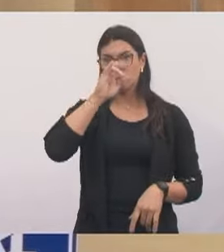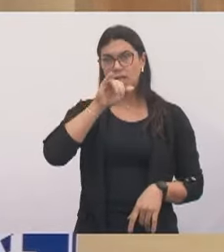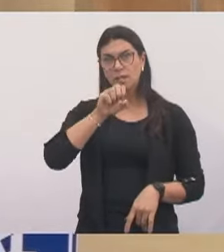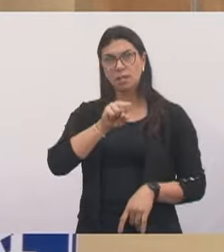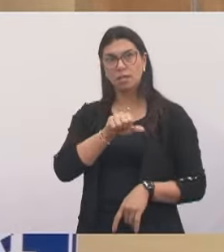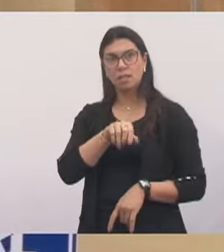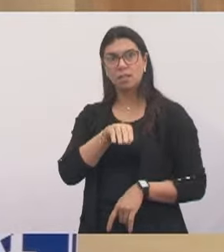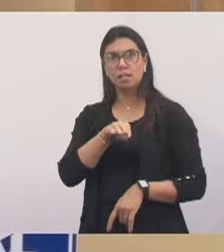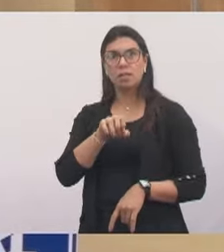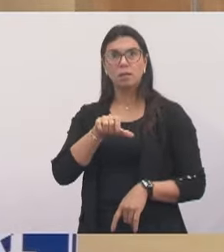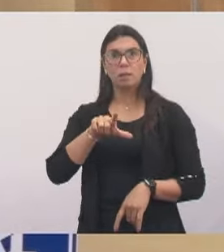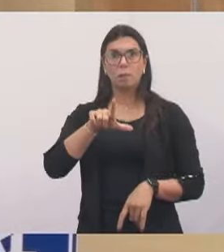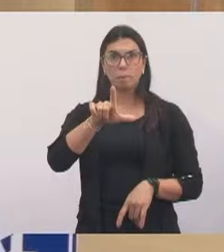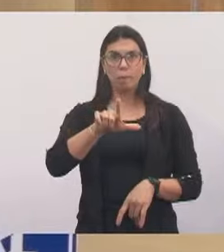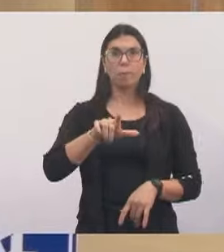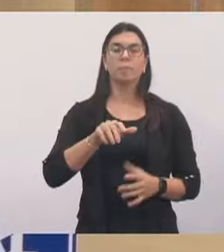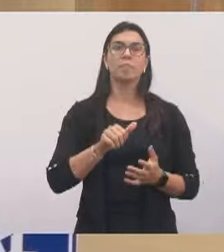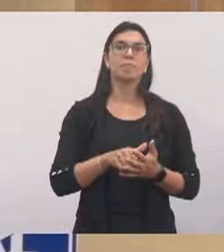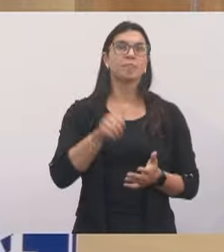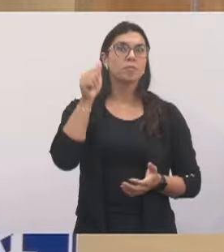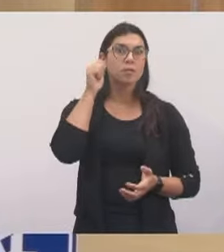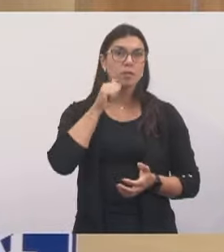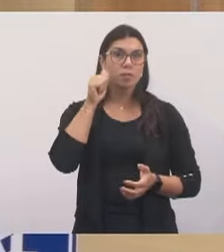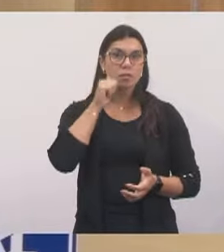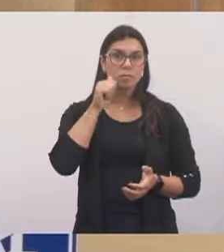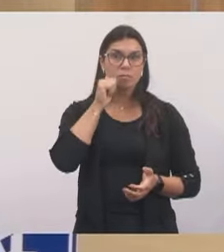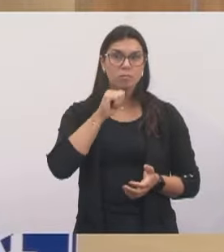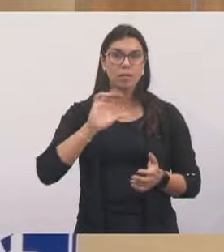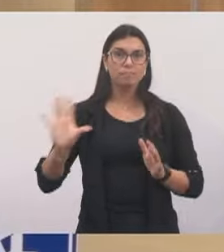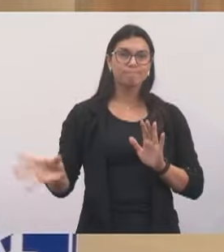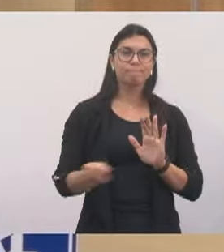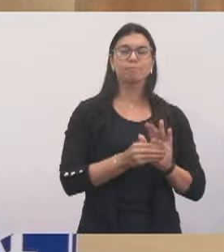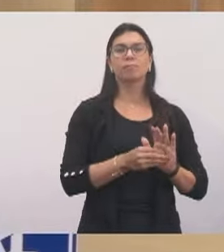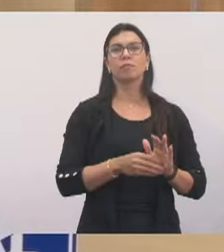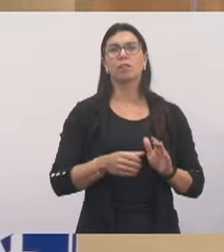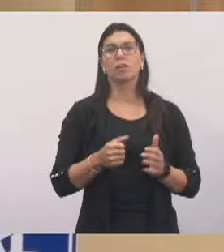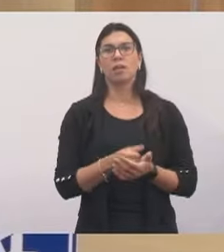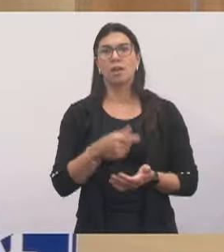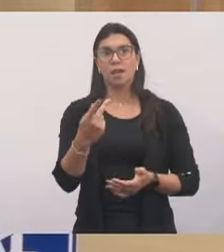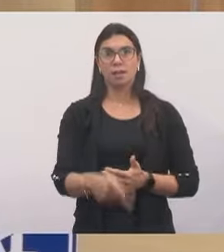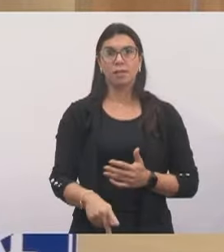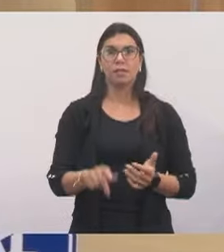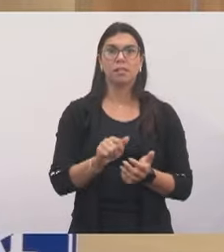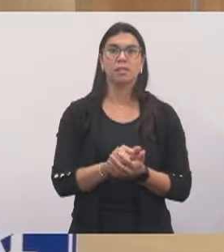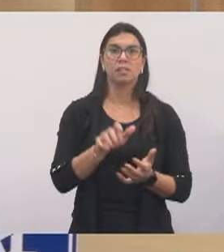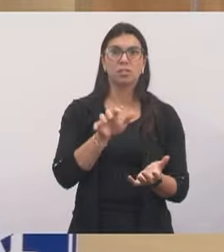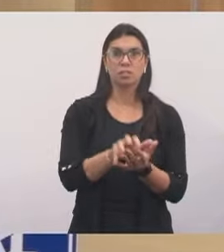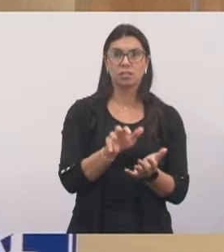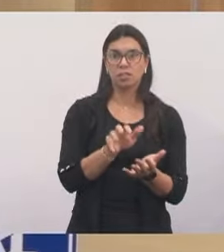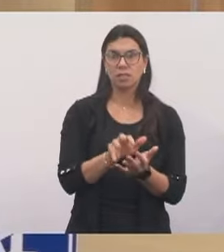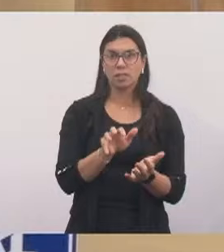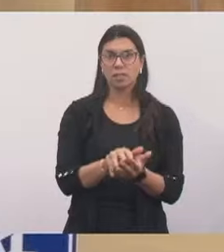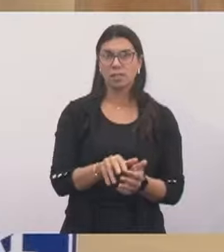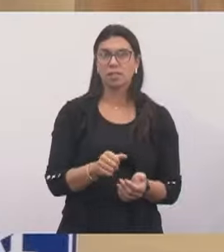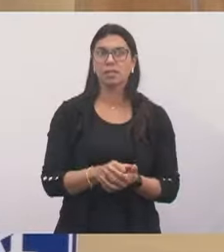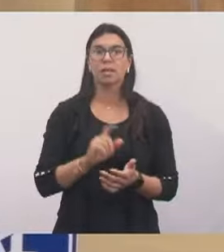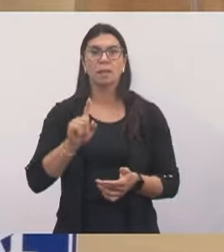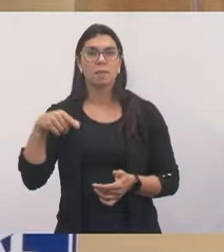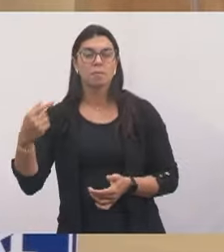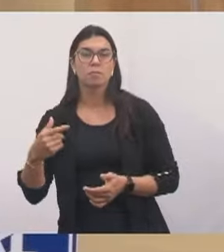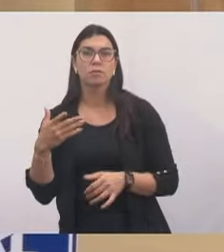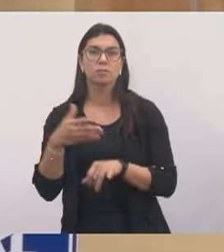Cassal. Ela que introduziu essa modalidade na cidade de Jacareí, depois com a participação de